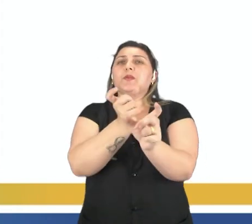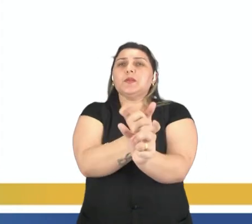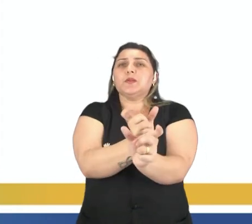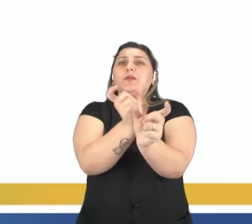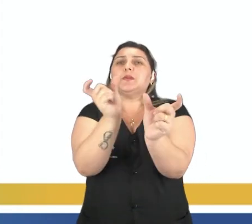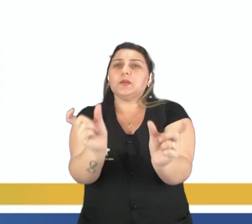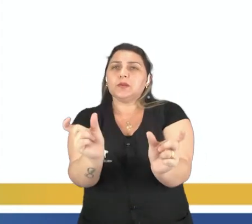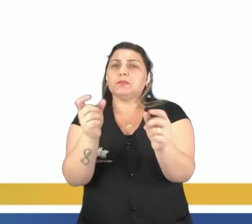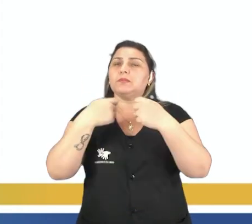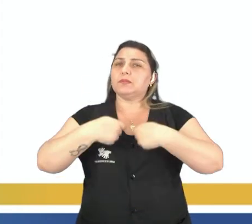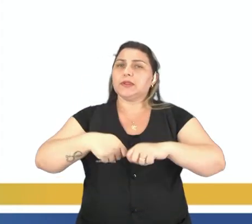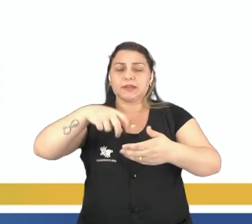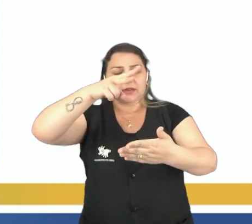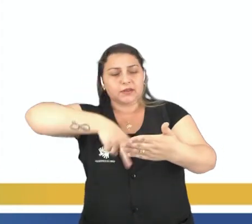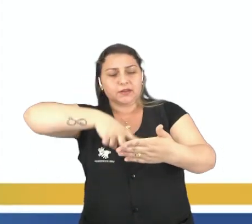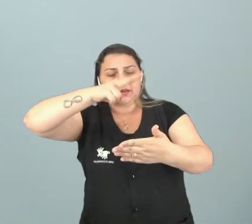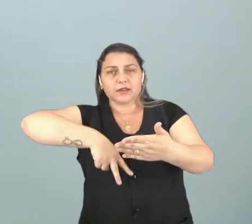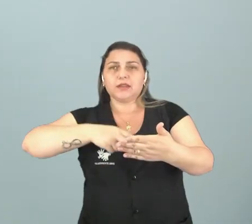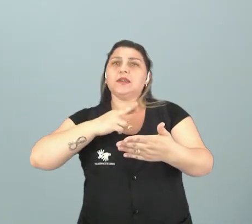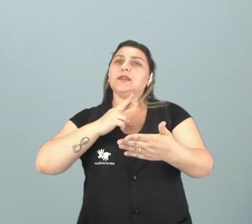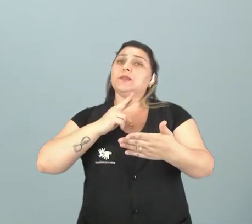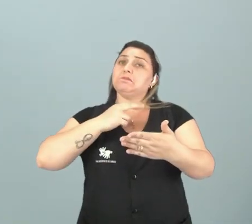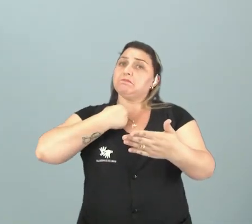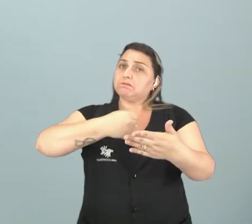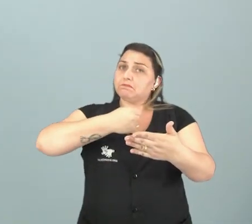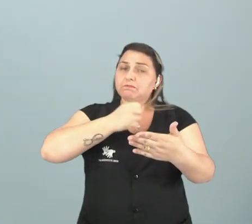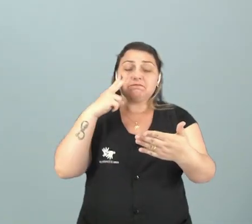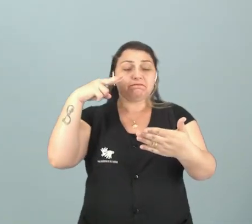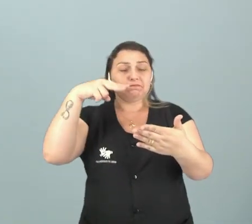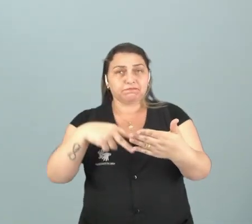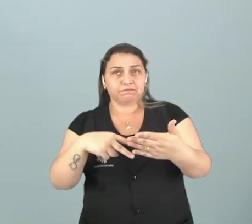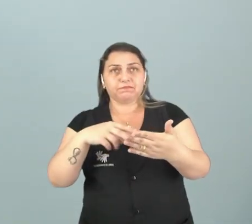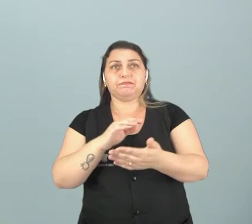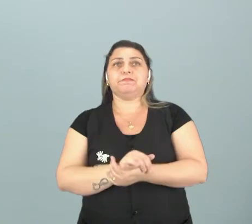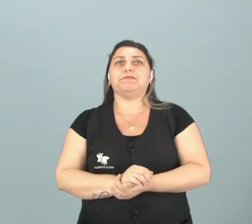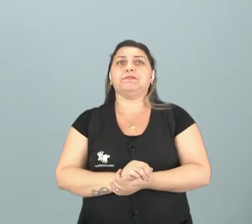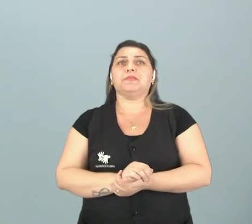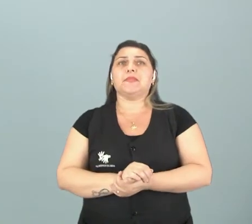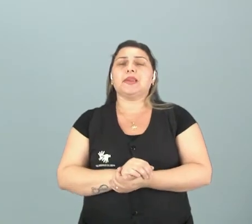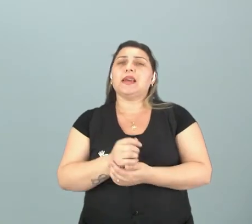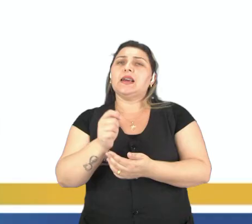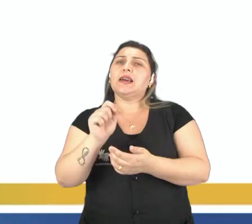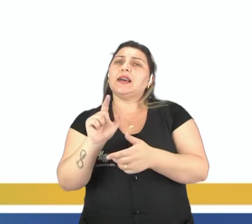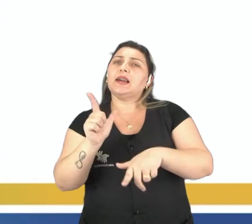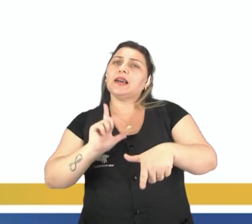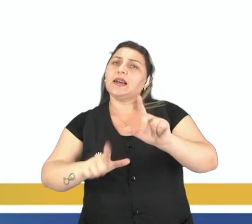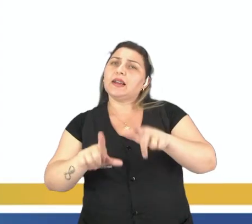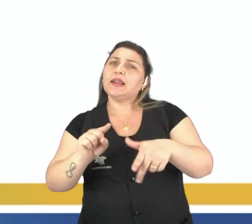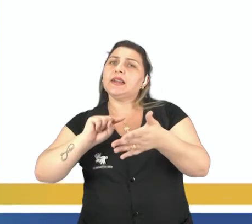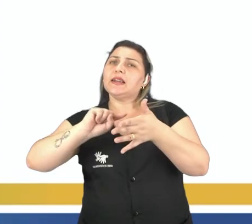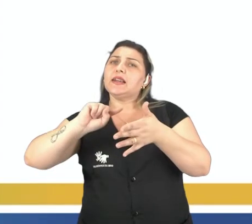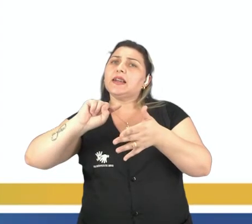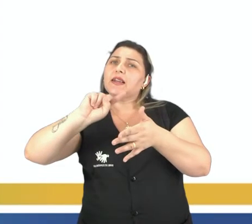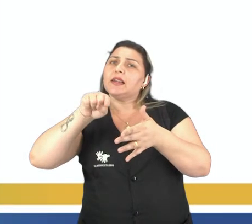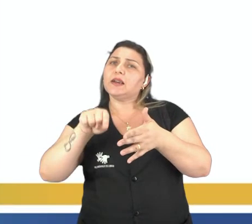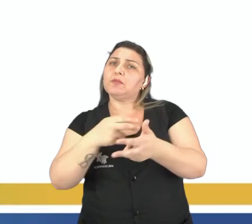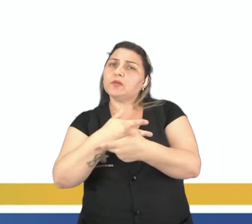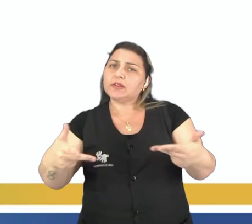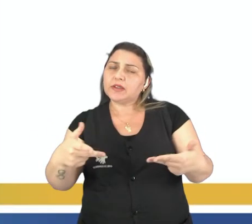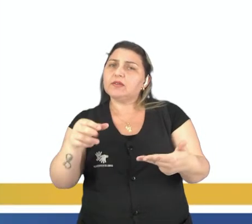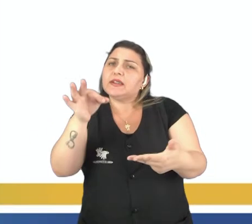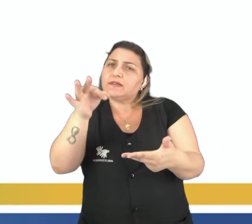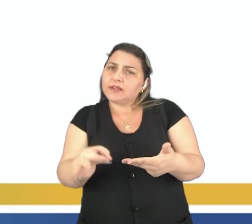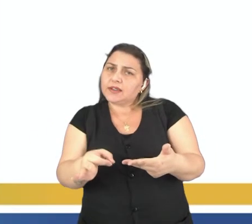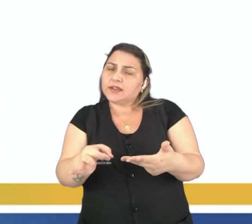Então você precisa ler a sua reportagem e observar isso. A grafia e a pontuação estão corretas?